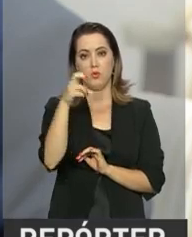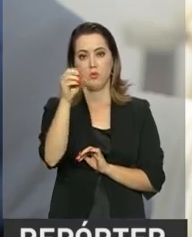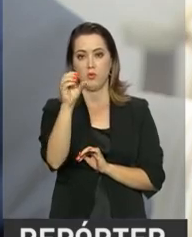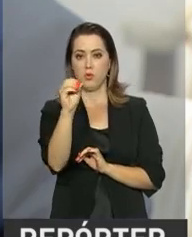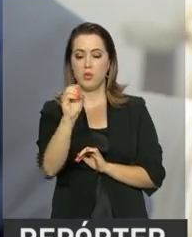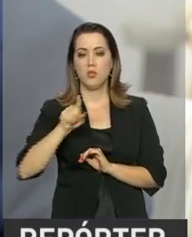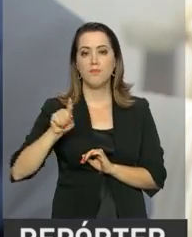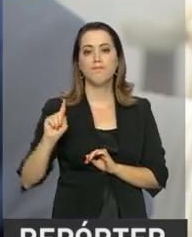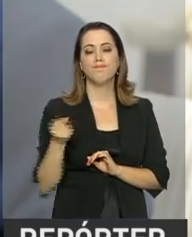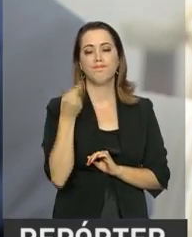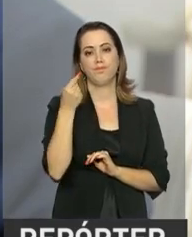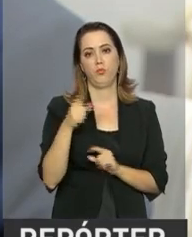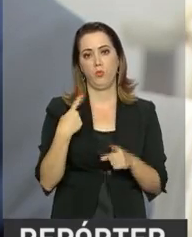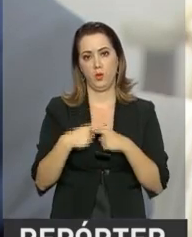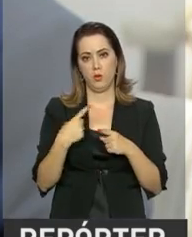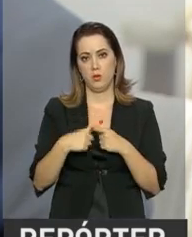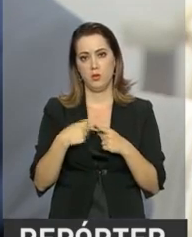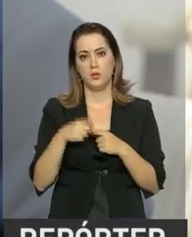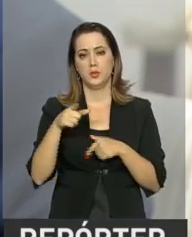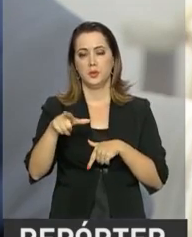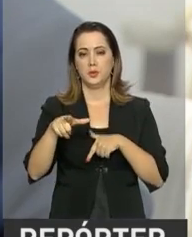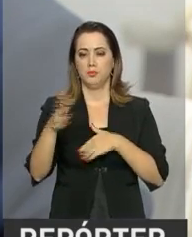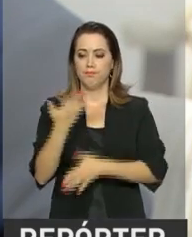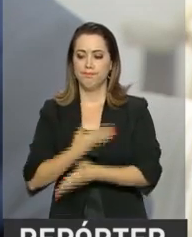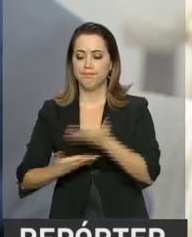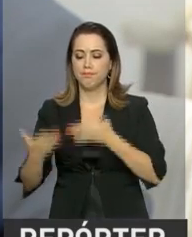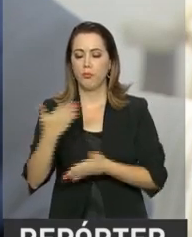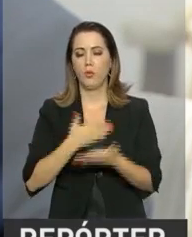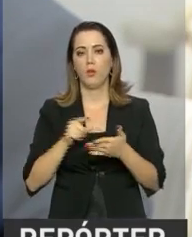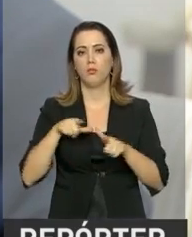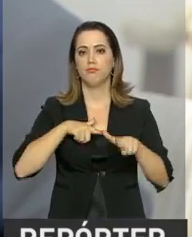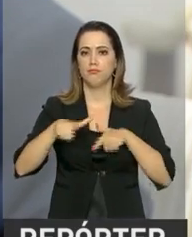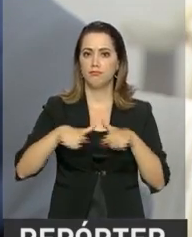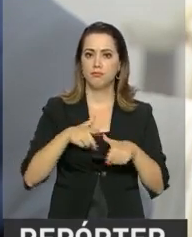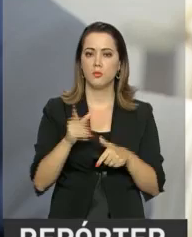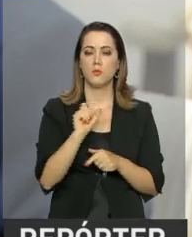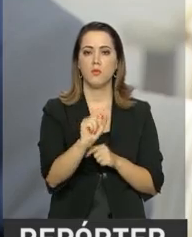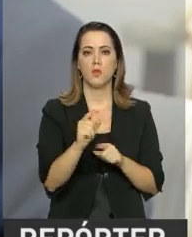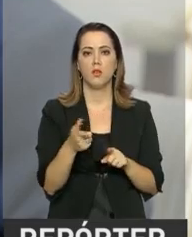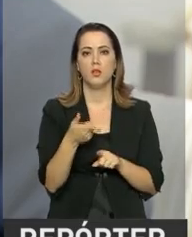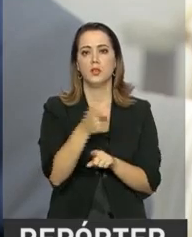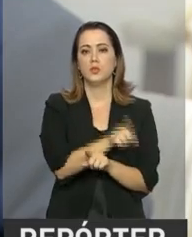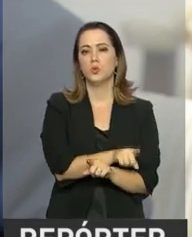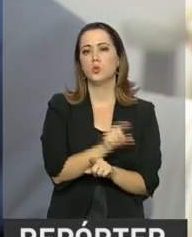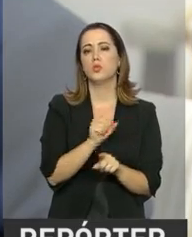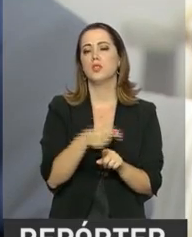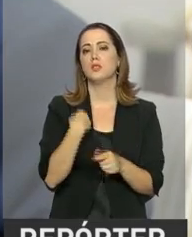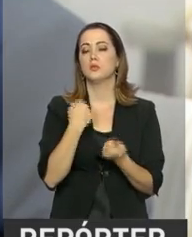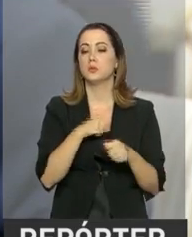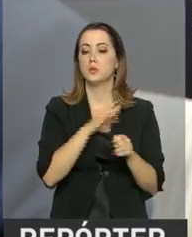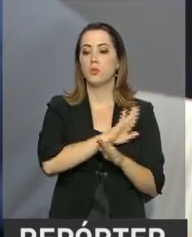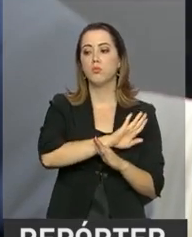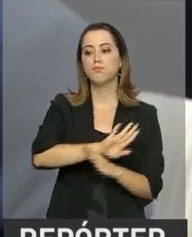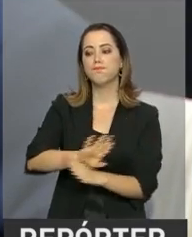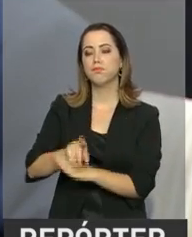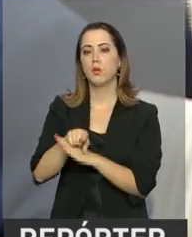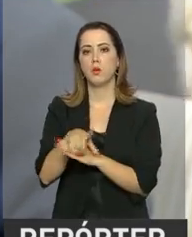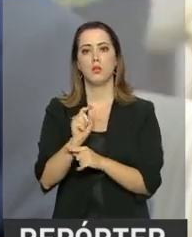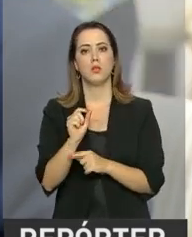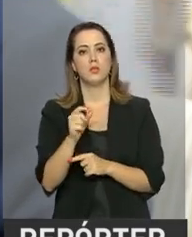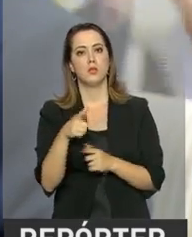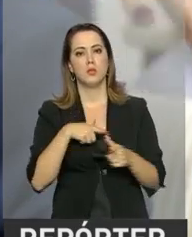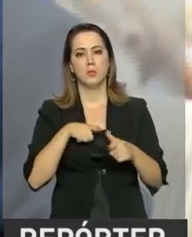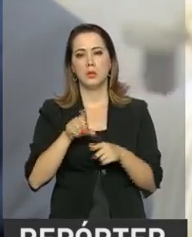em função do mercado de trabalho, do quadro do mercado de trabalho, e do outro lado nós temos benefícios que rodam,